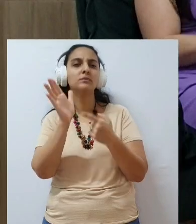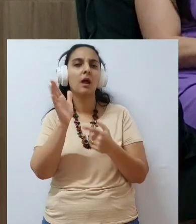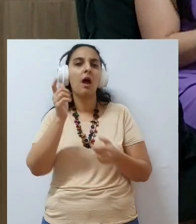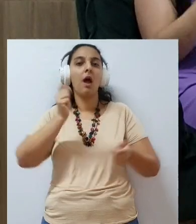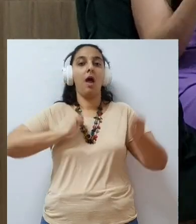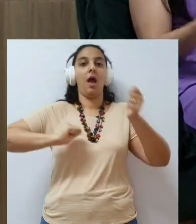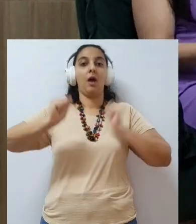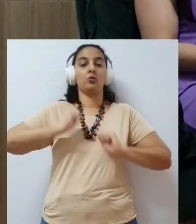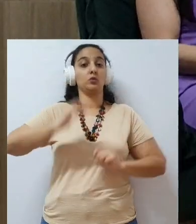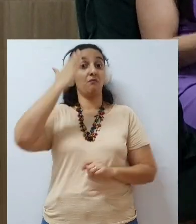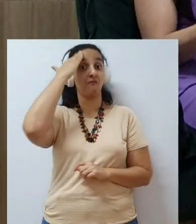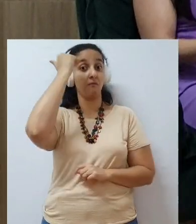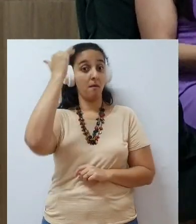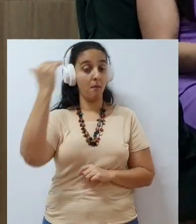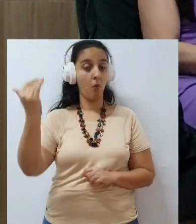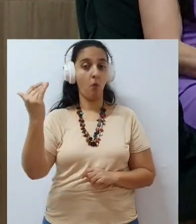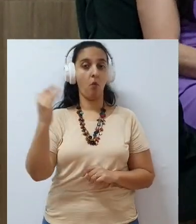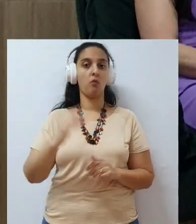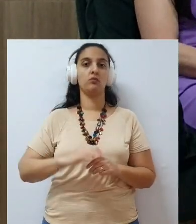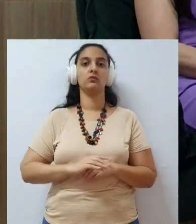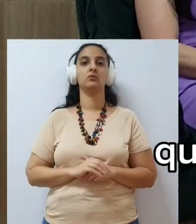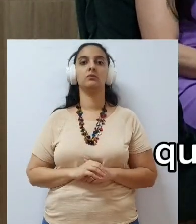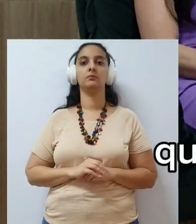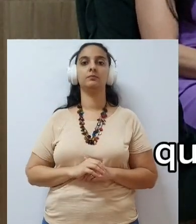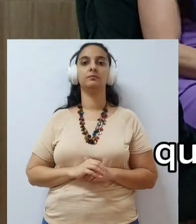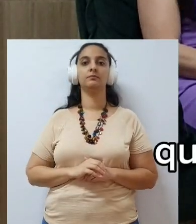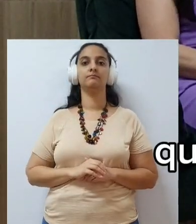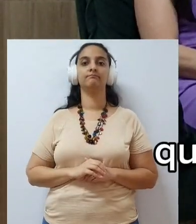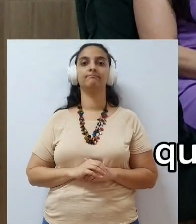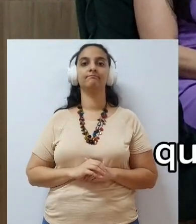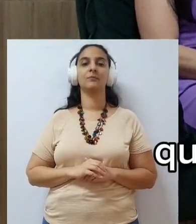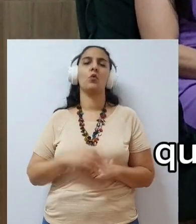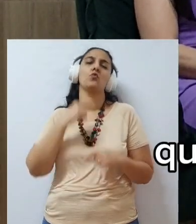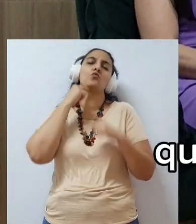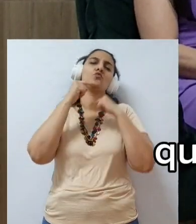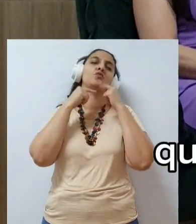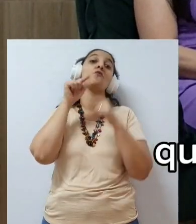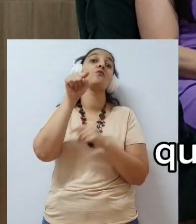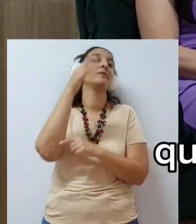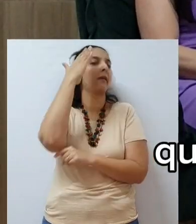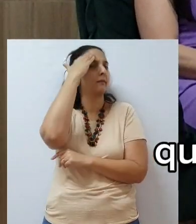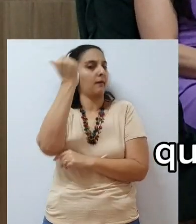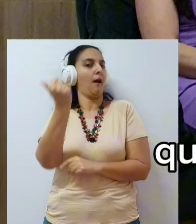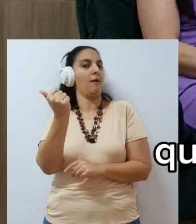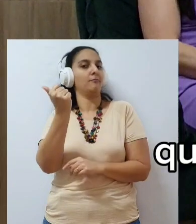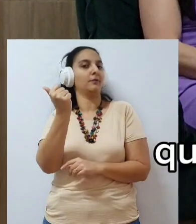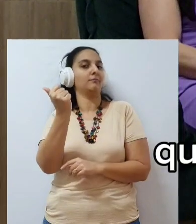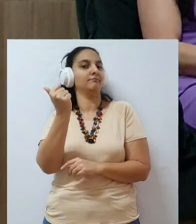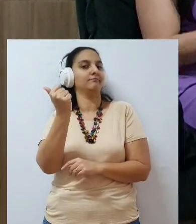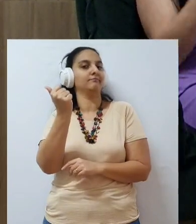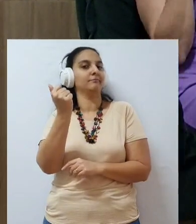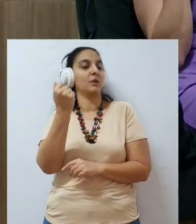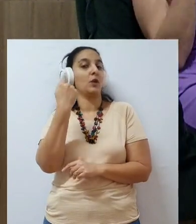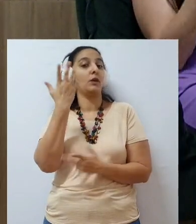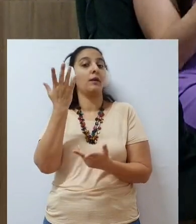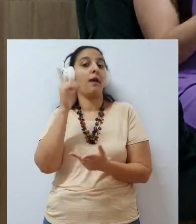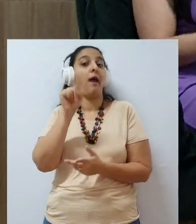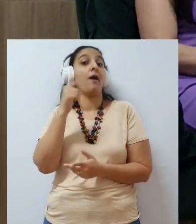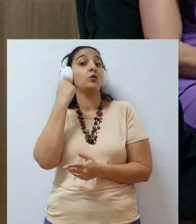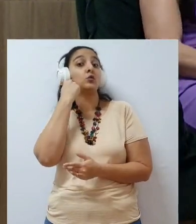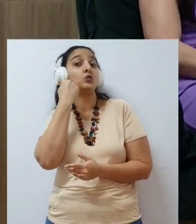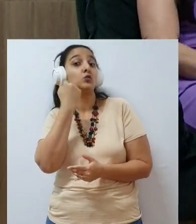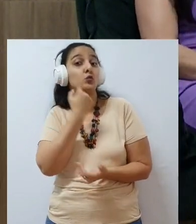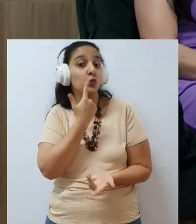aqui, alguns atores famosos que eu aposto que vocês não sabiam que eram surdos, ou totais